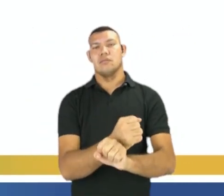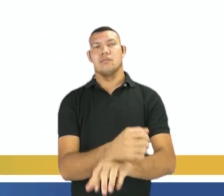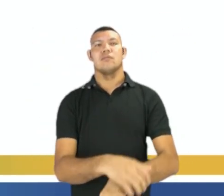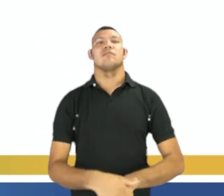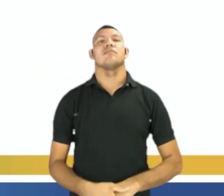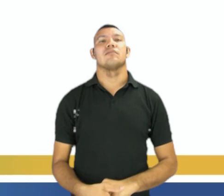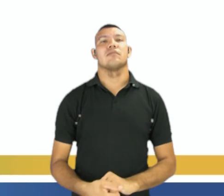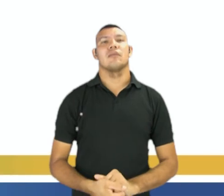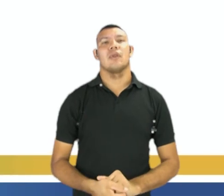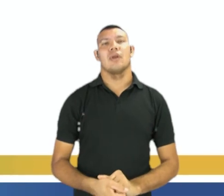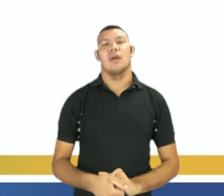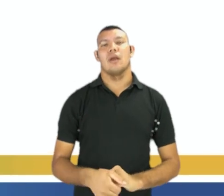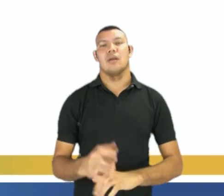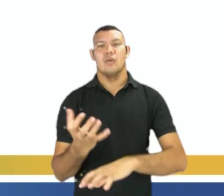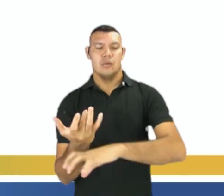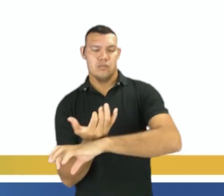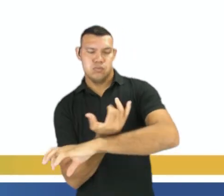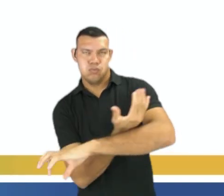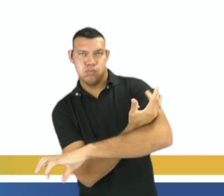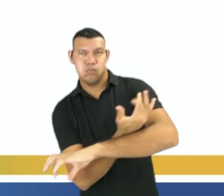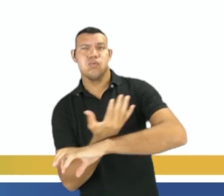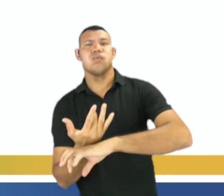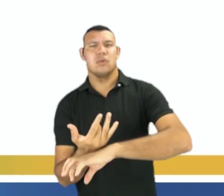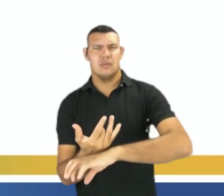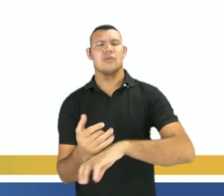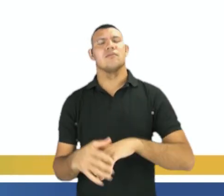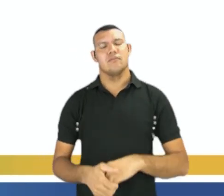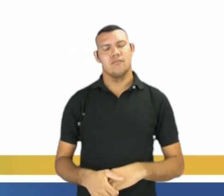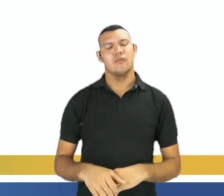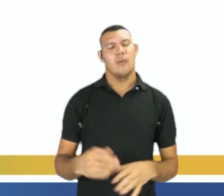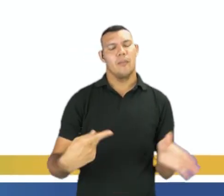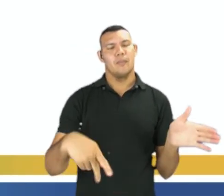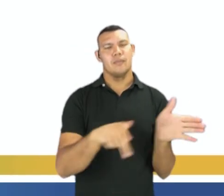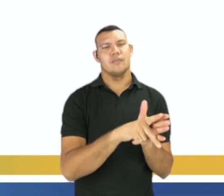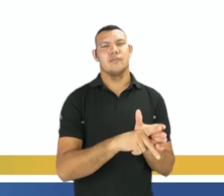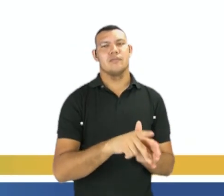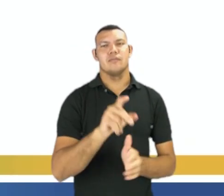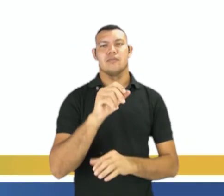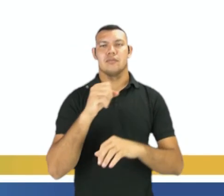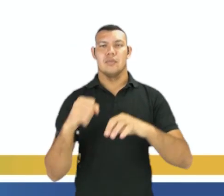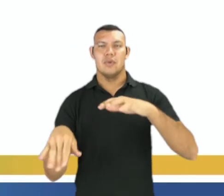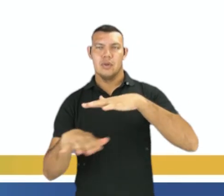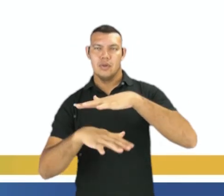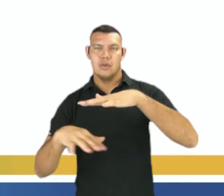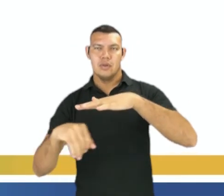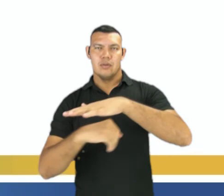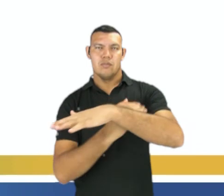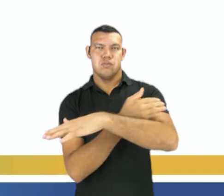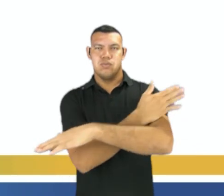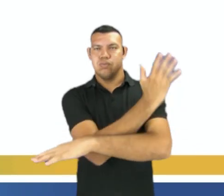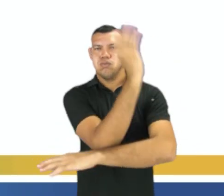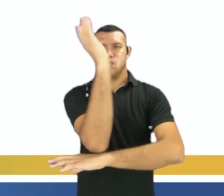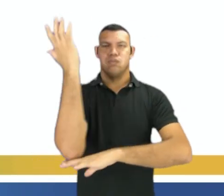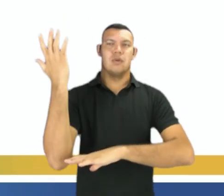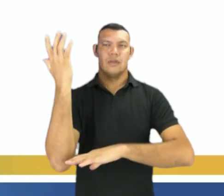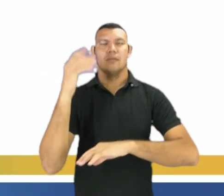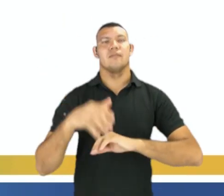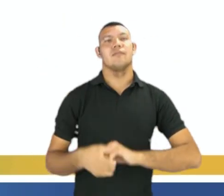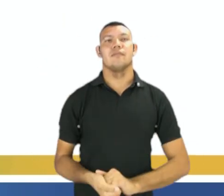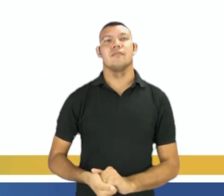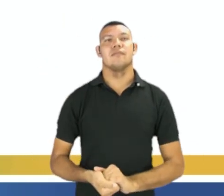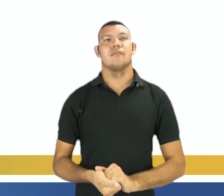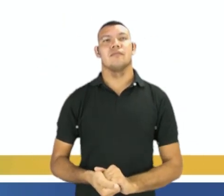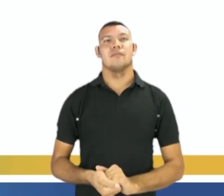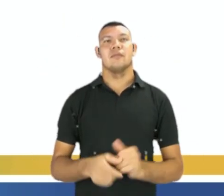através dessa formações desses vegetais onde foram criados os grandes biomas brasileiros. Para nós concluirmos a nossa aula de hoje, nós temos um exercício.